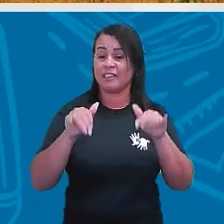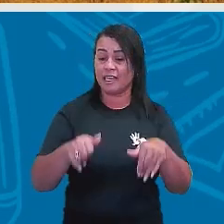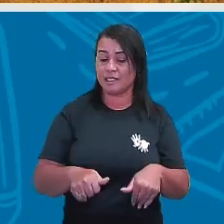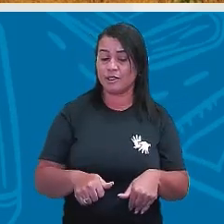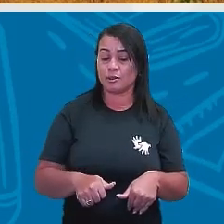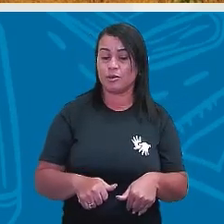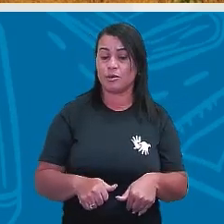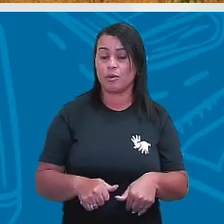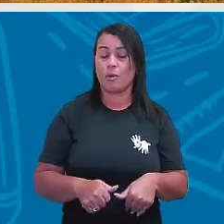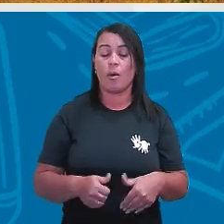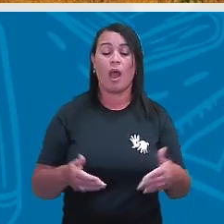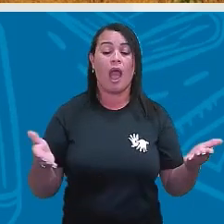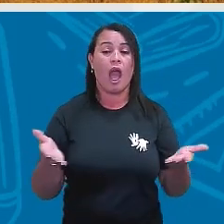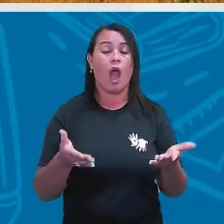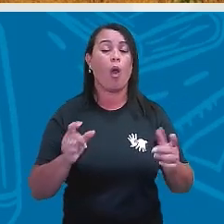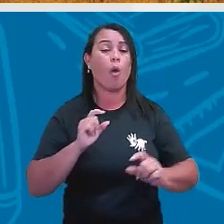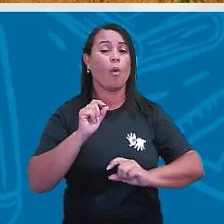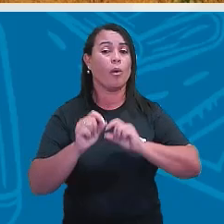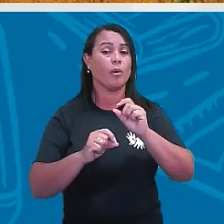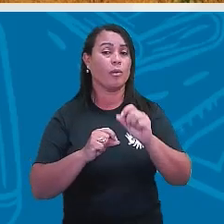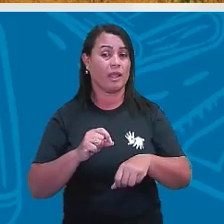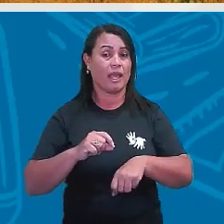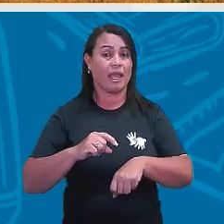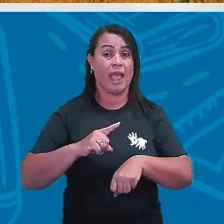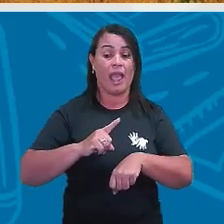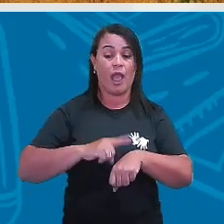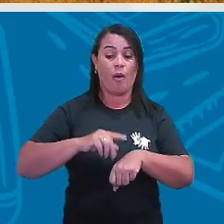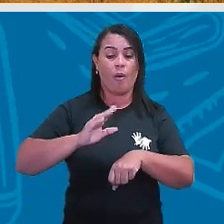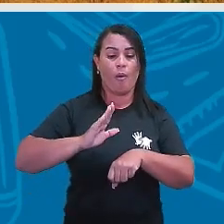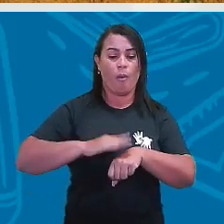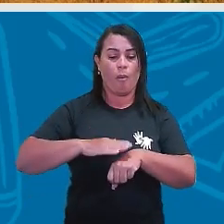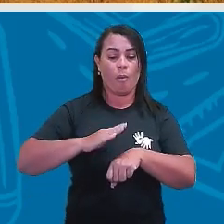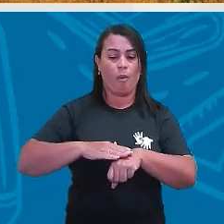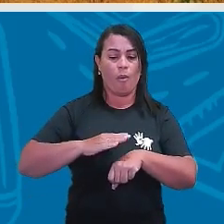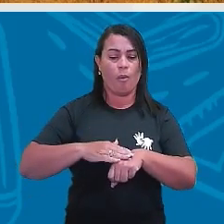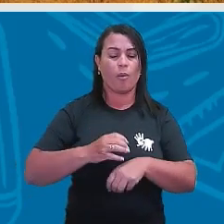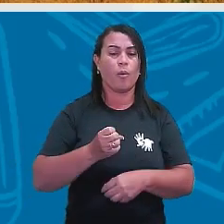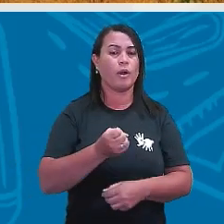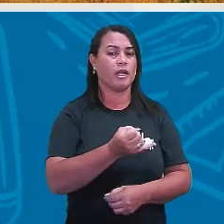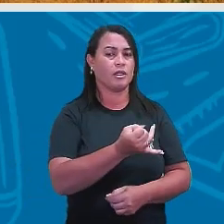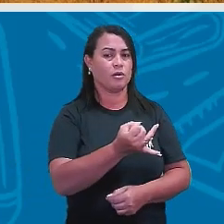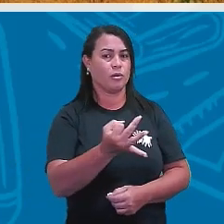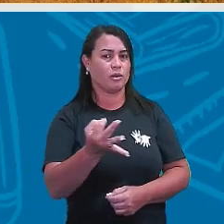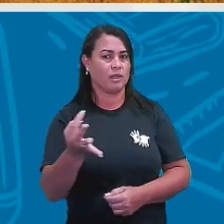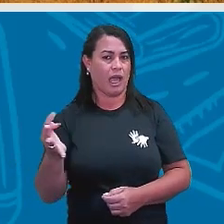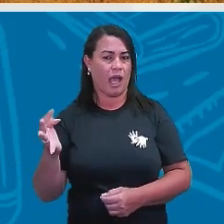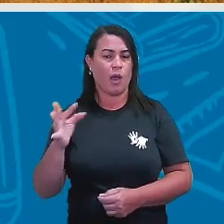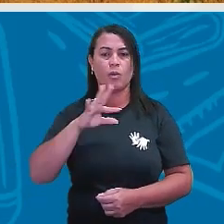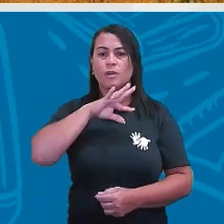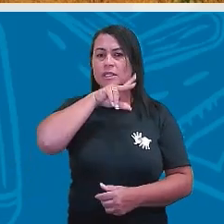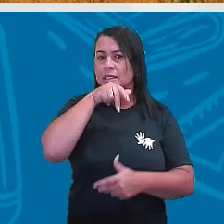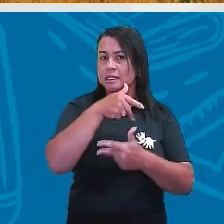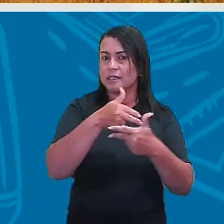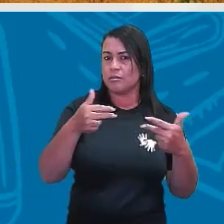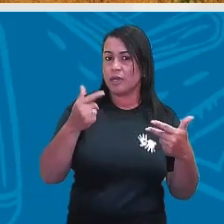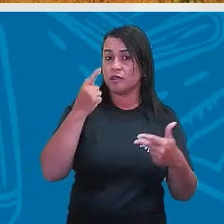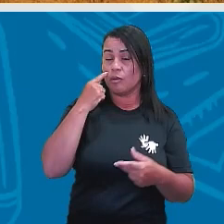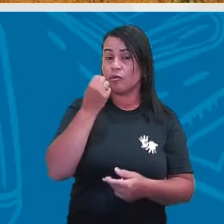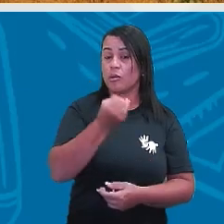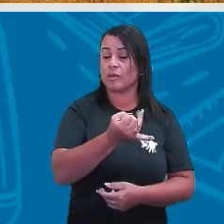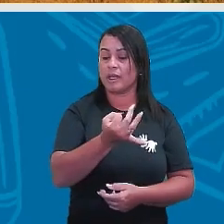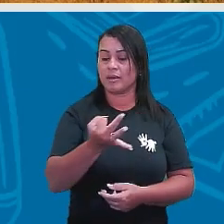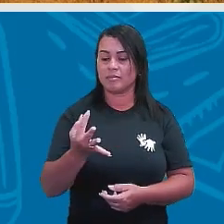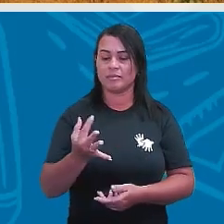aqui. Agora é hora da gente fazer uma contagem dos animais. Vamos contar?